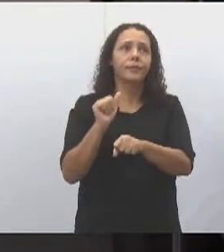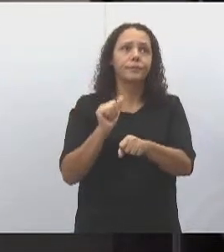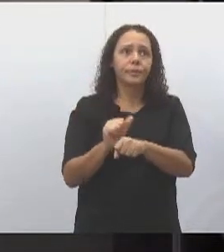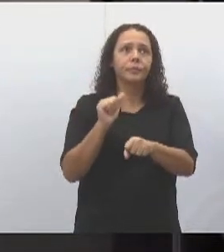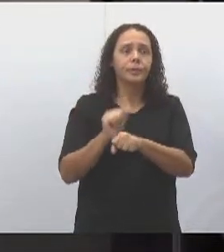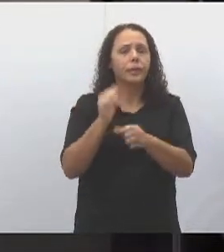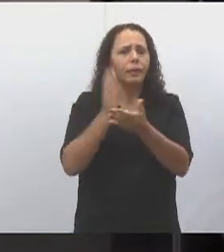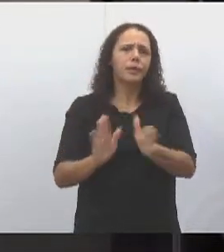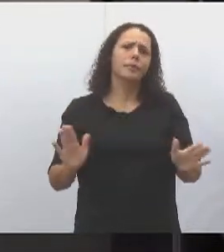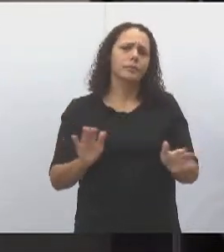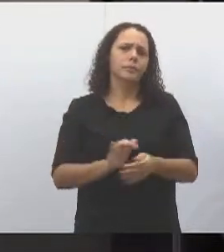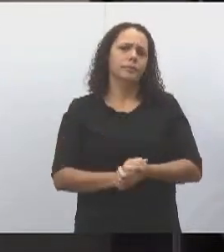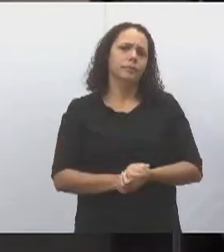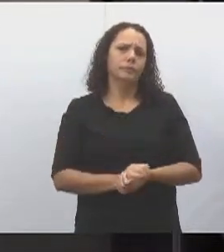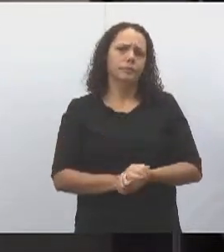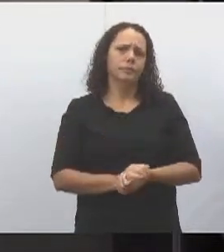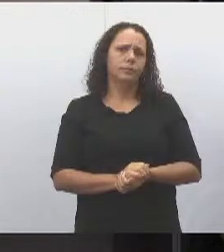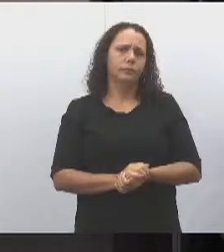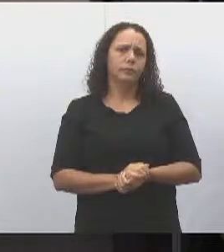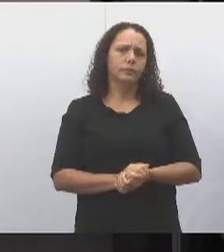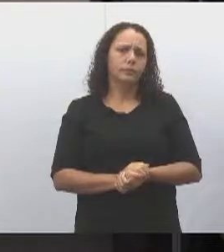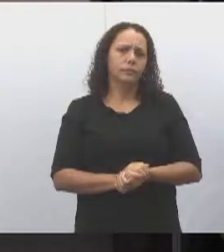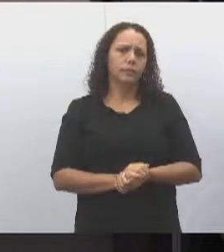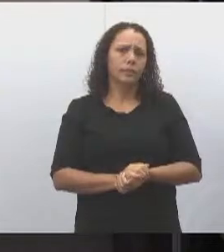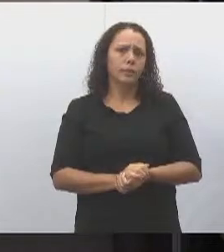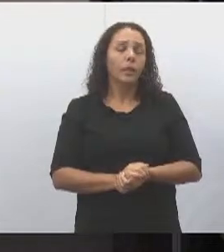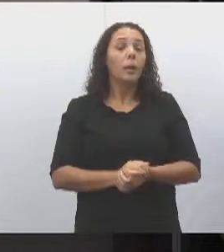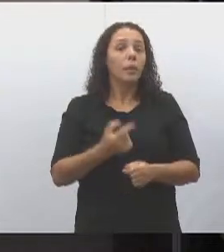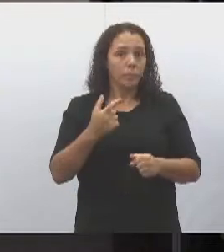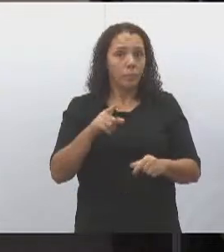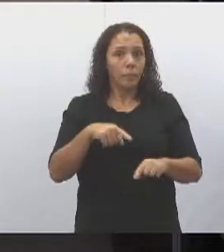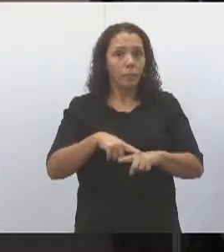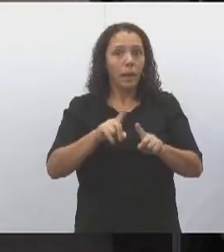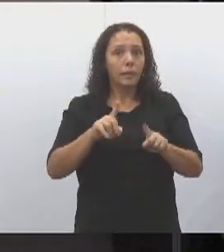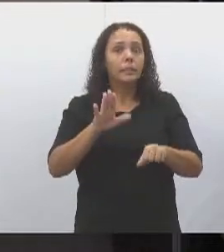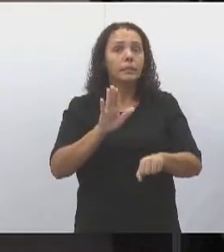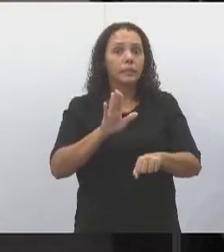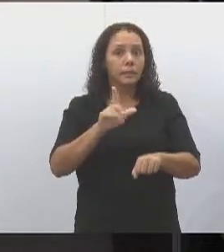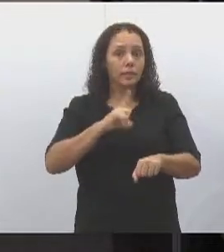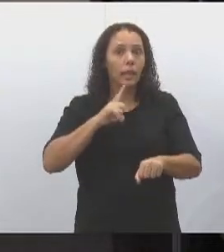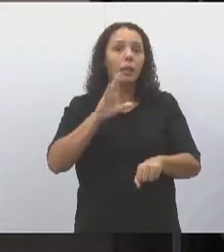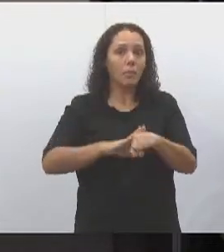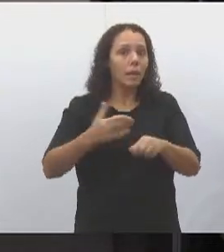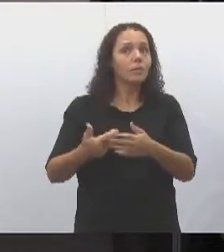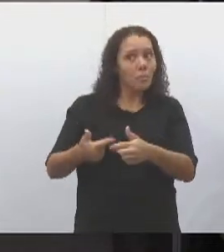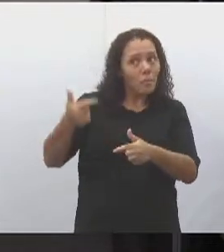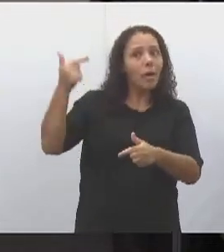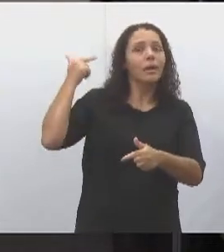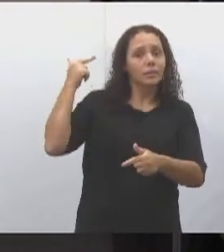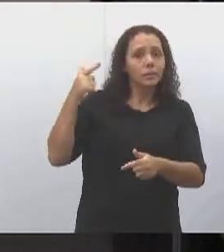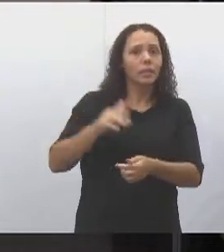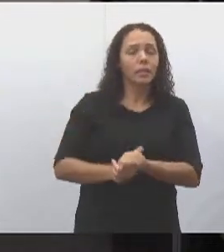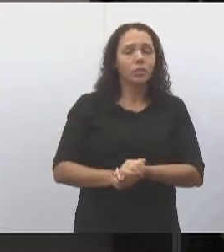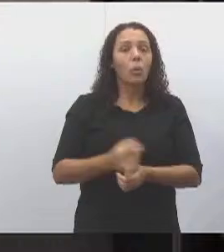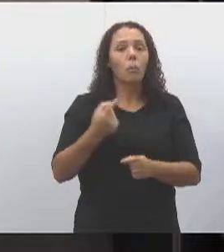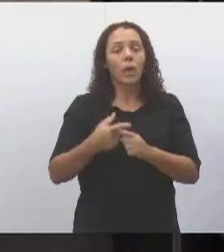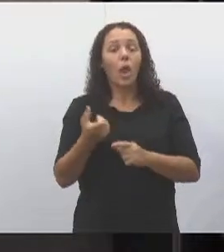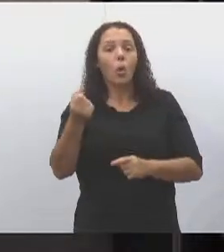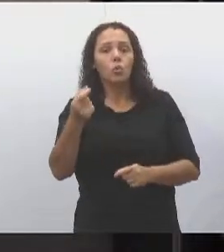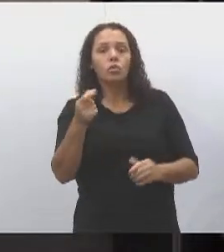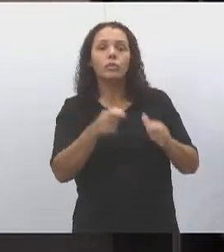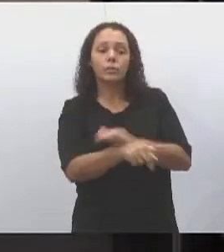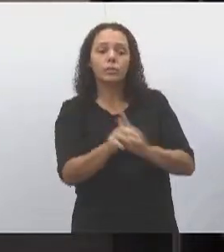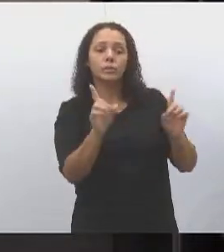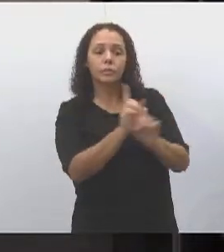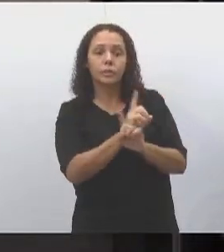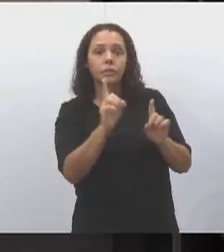não discutir o passado, né? Para não revirar a capivara, que é muito mais grave. Porque o dinheiro da Dutra que foi